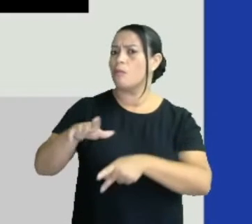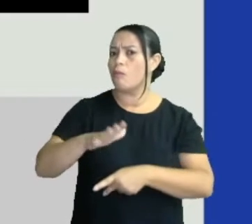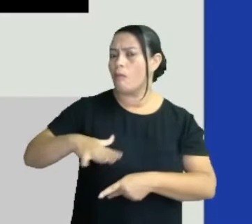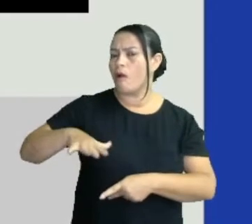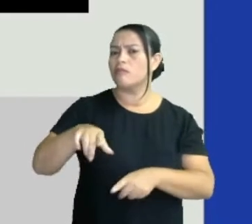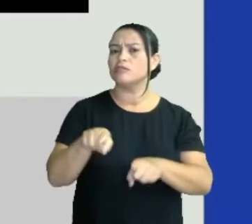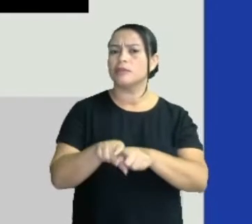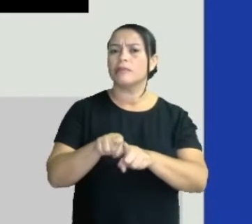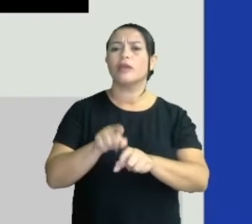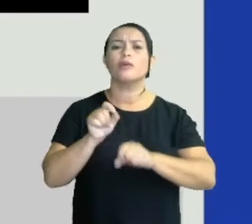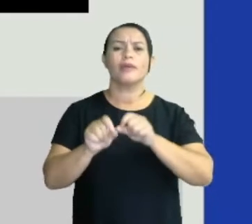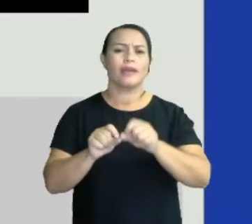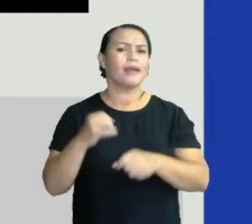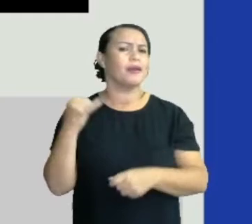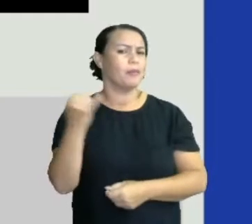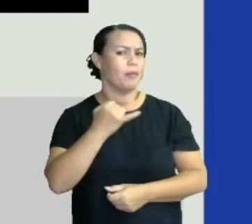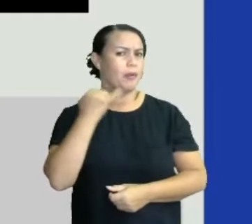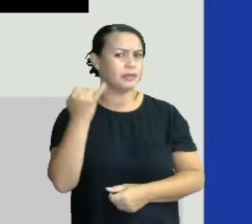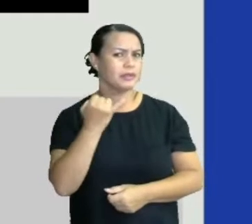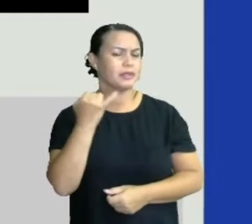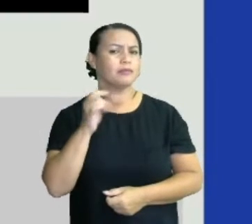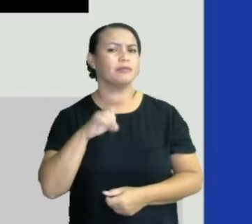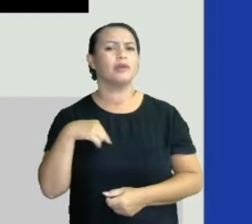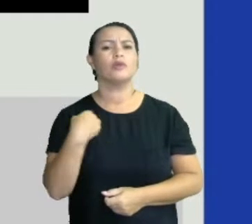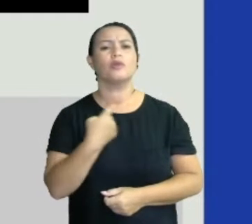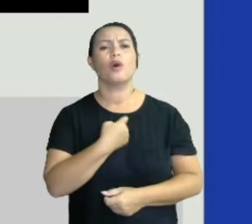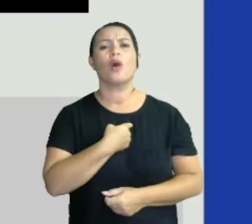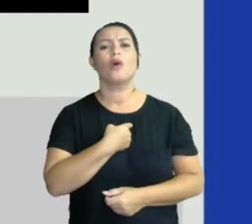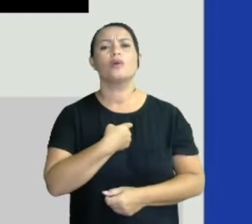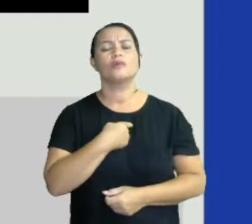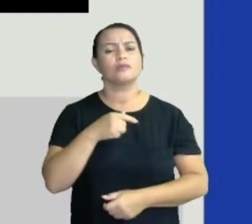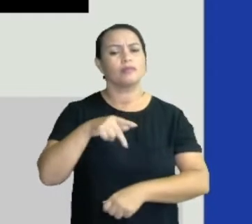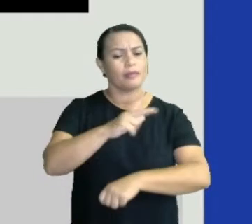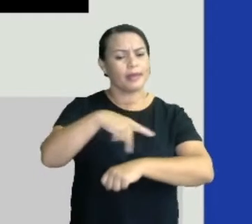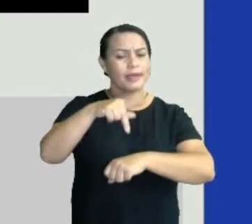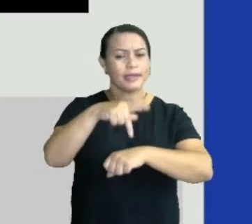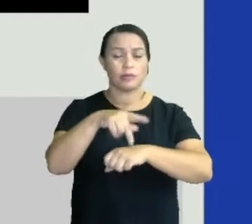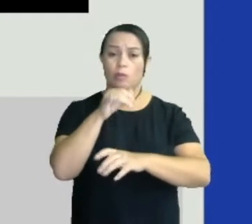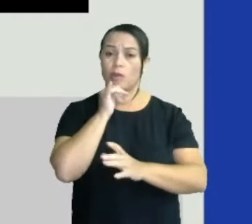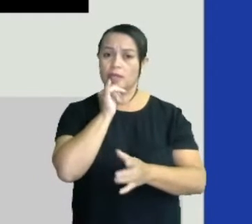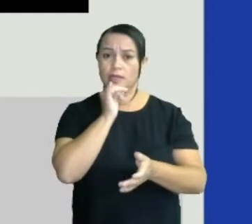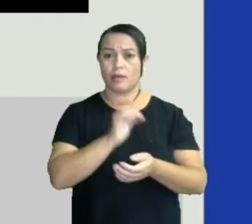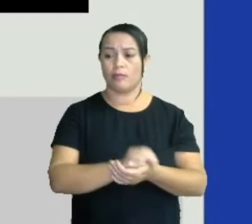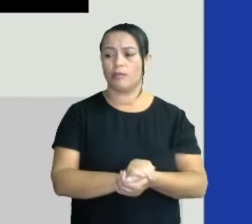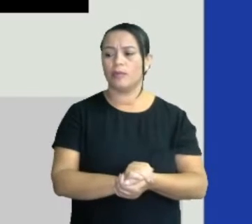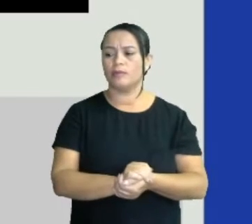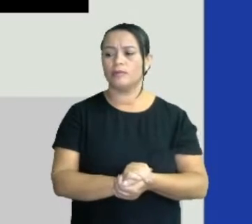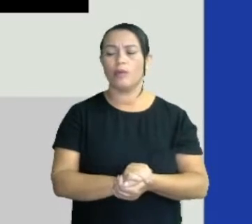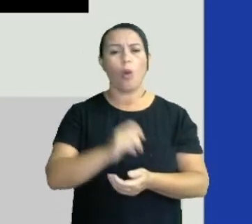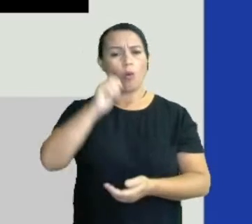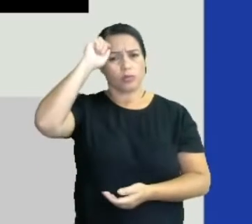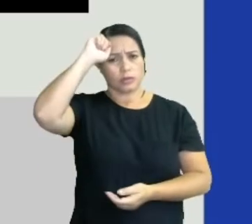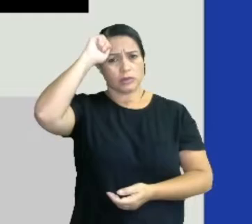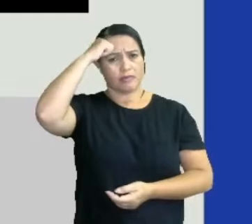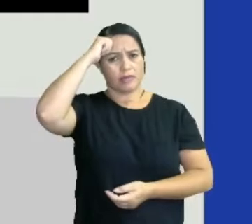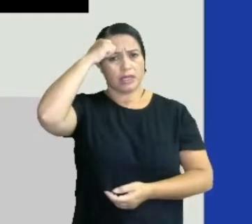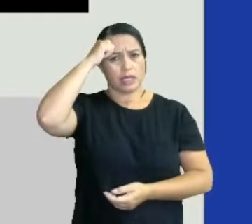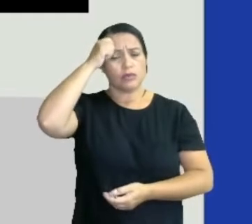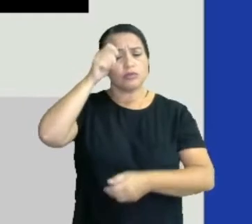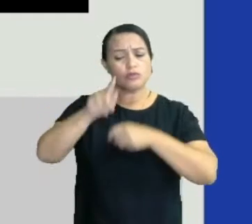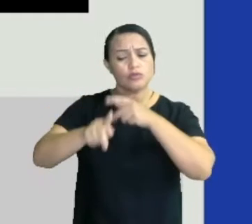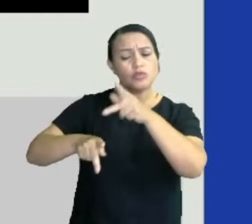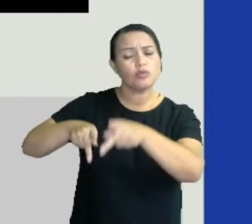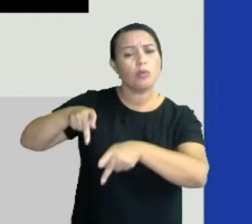importantes aqui para o nosso país. Por exemplo, os africanos. Os